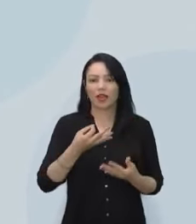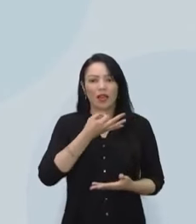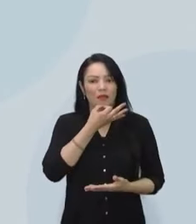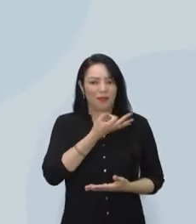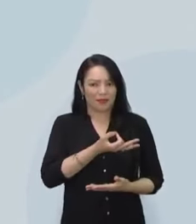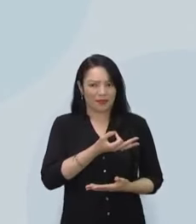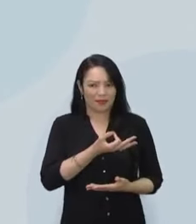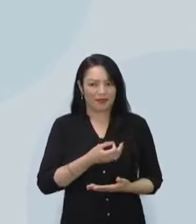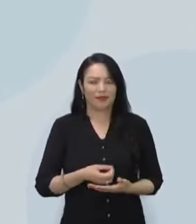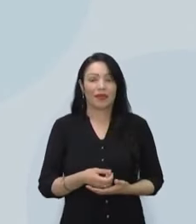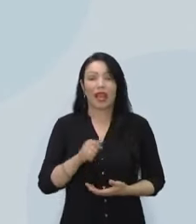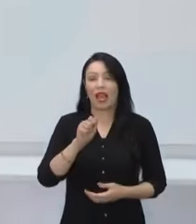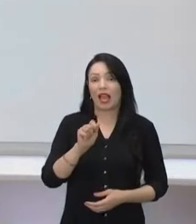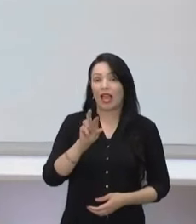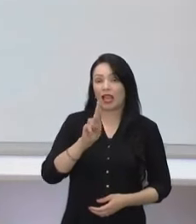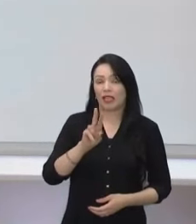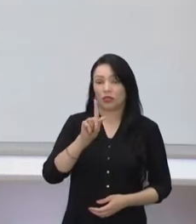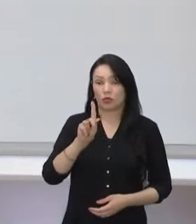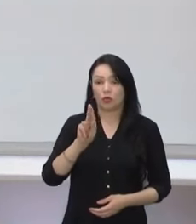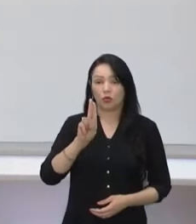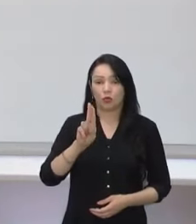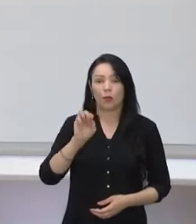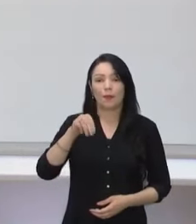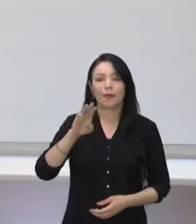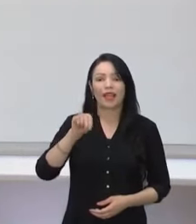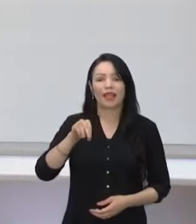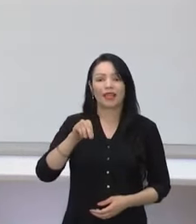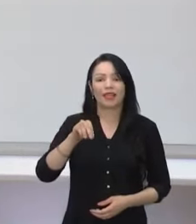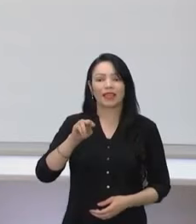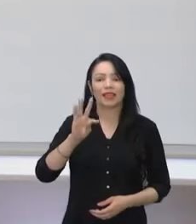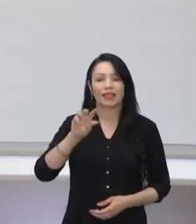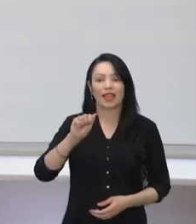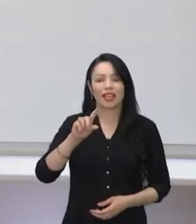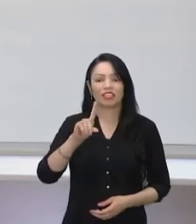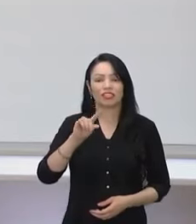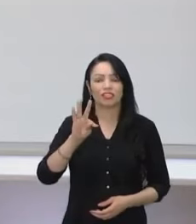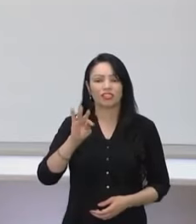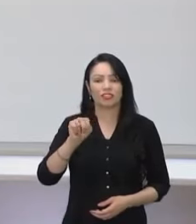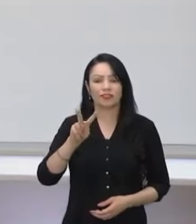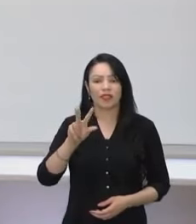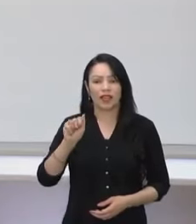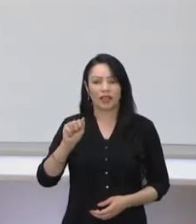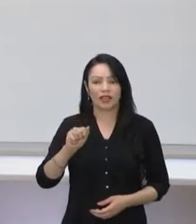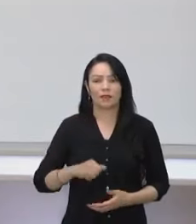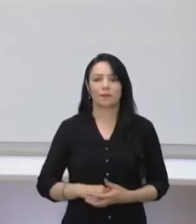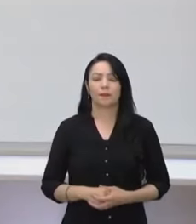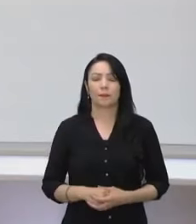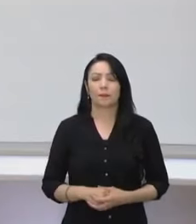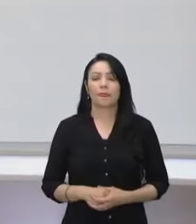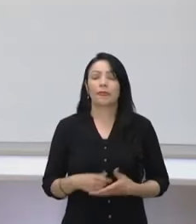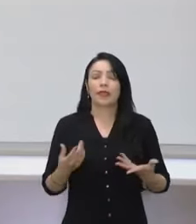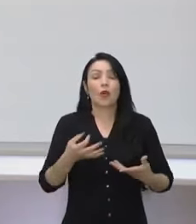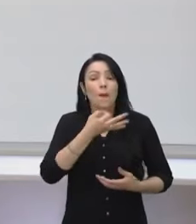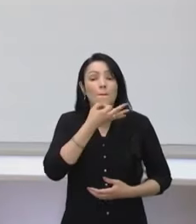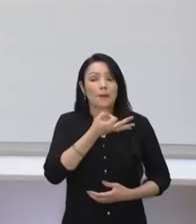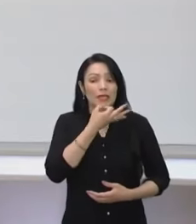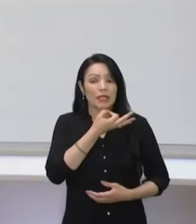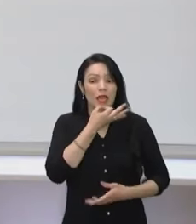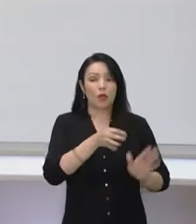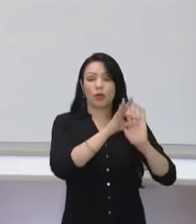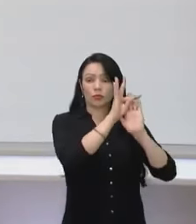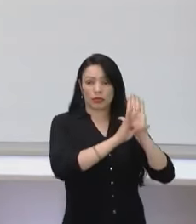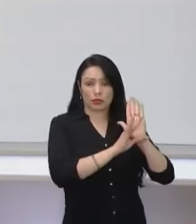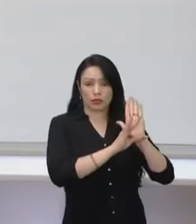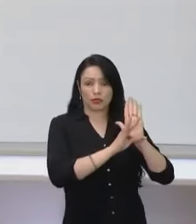argumentativa, tá? Pode voltar aqui para mim, que eu vou explicar para eles agora então como funciona. Então, o texto de opinião, ele trabalha o quê? Ele trabalha